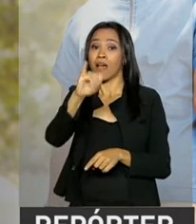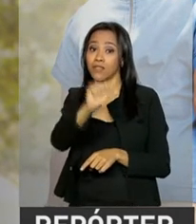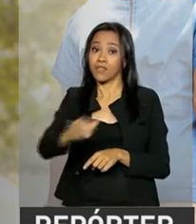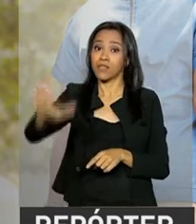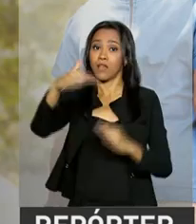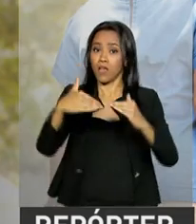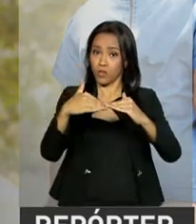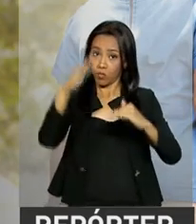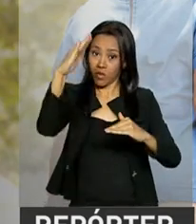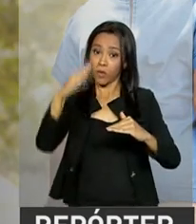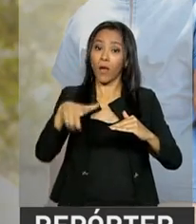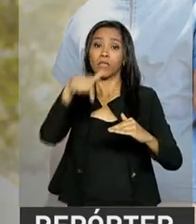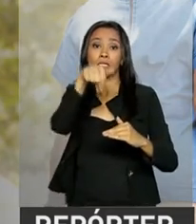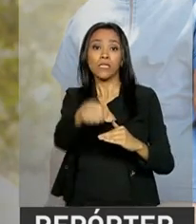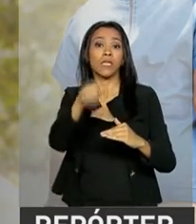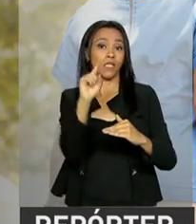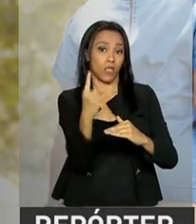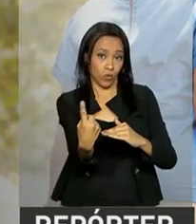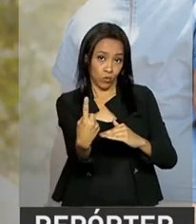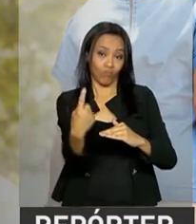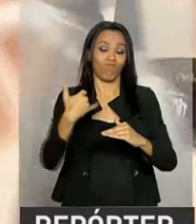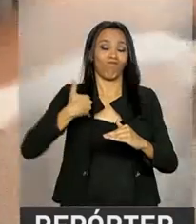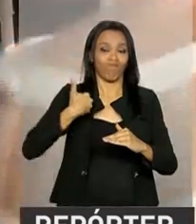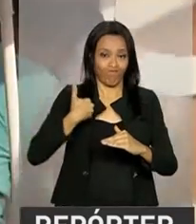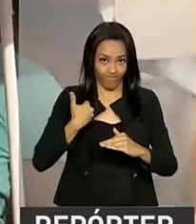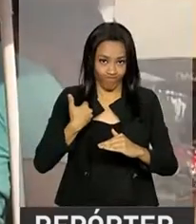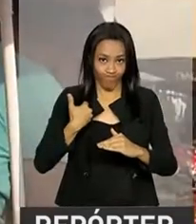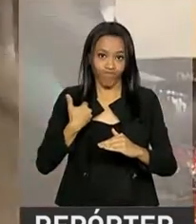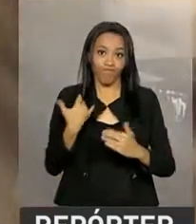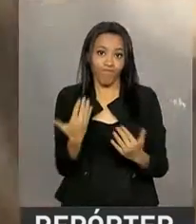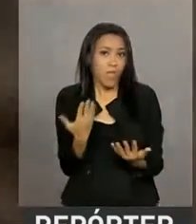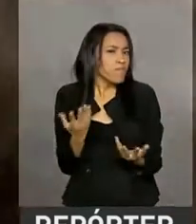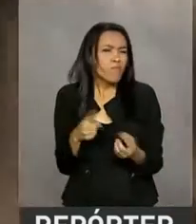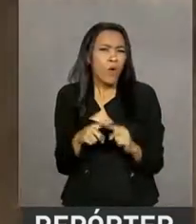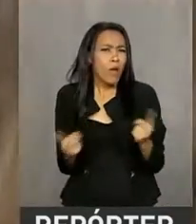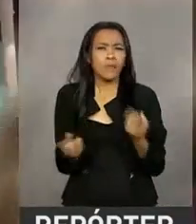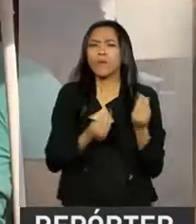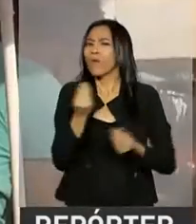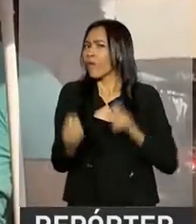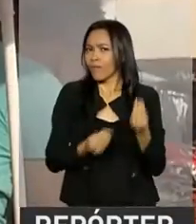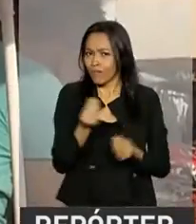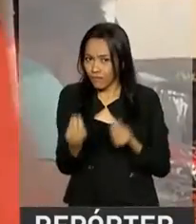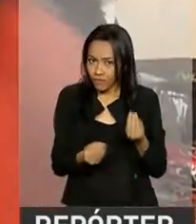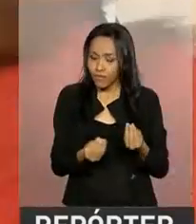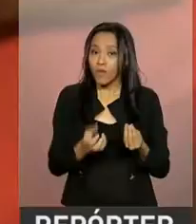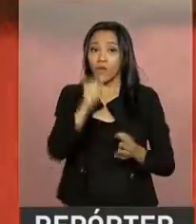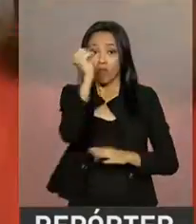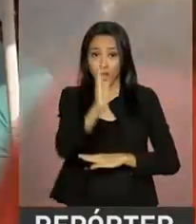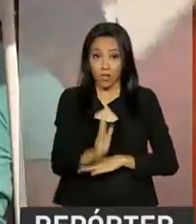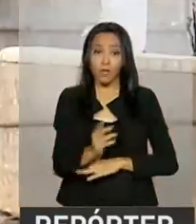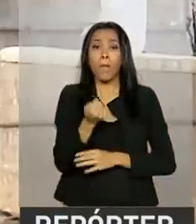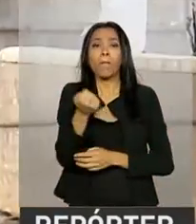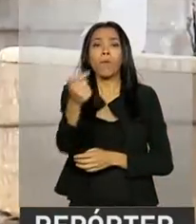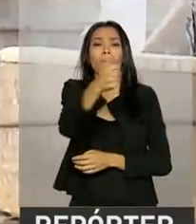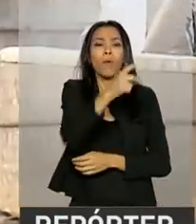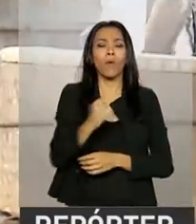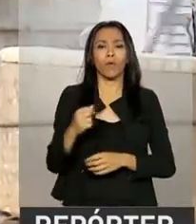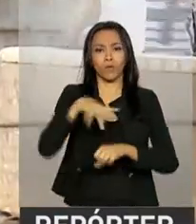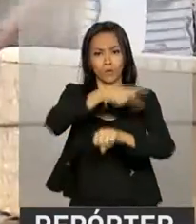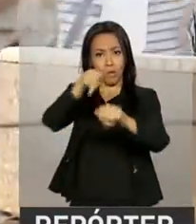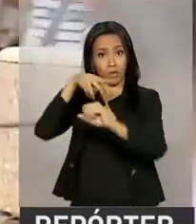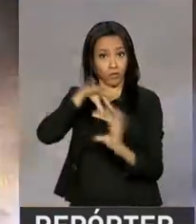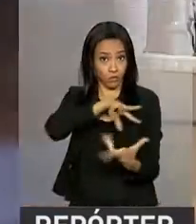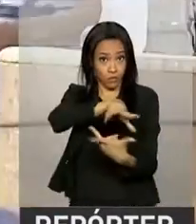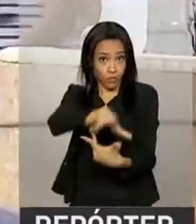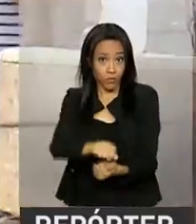superior aos 71 anos. Mas como isso acontece? O Brasil é um dos poucos países do mundo em